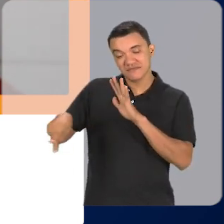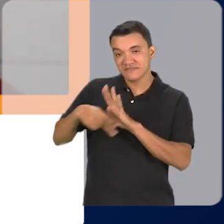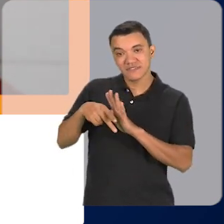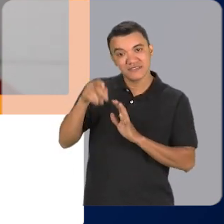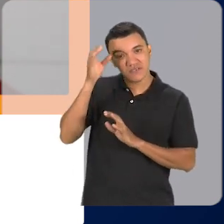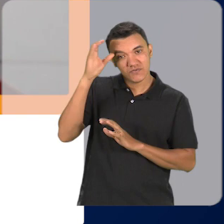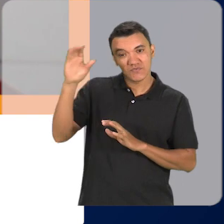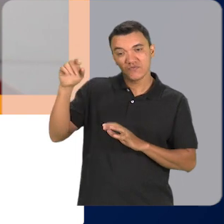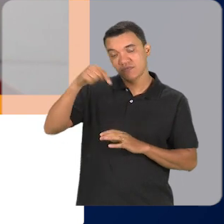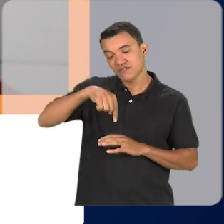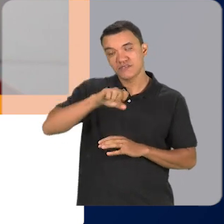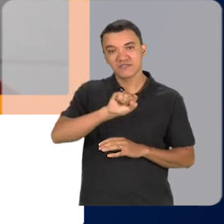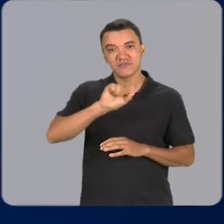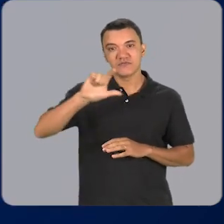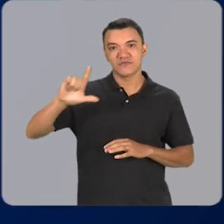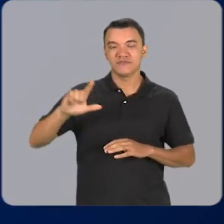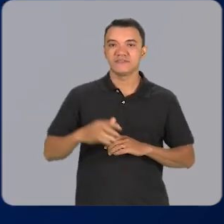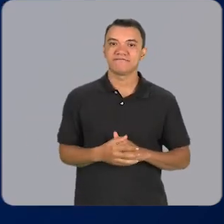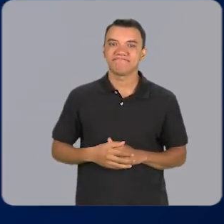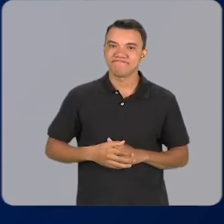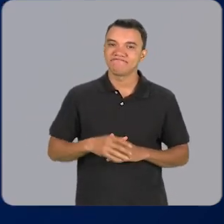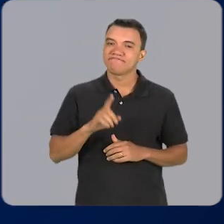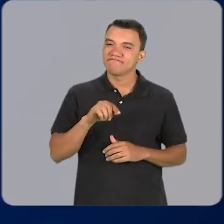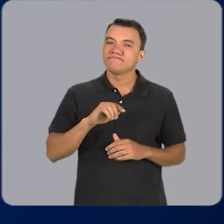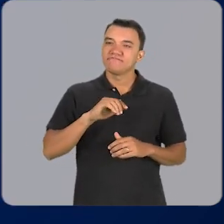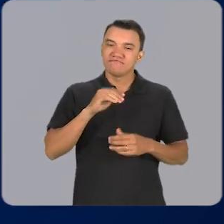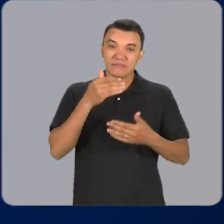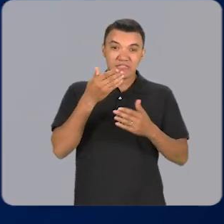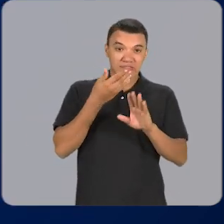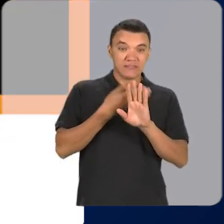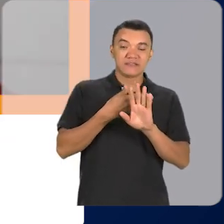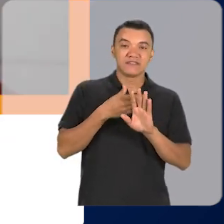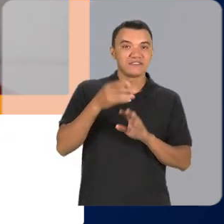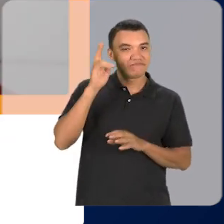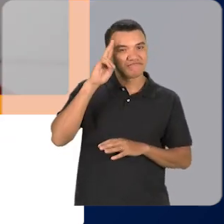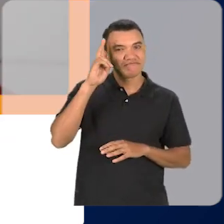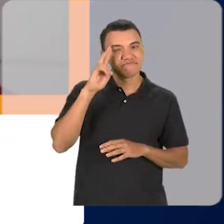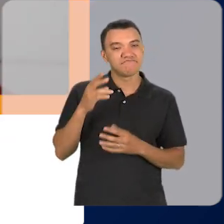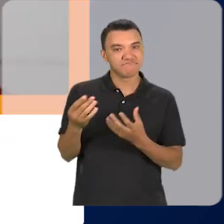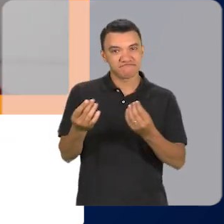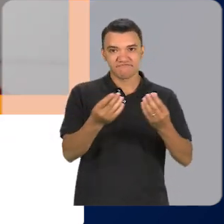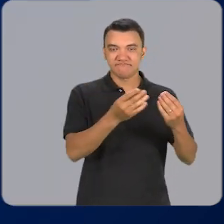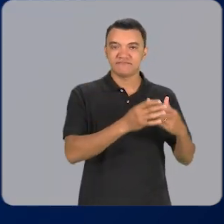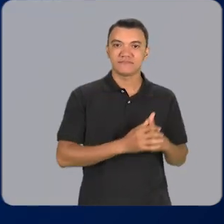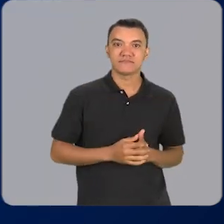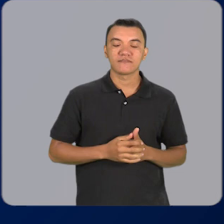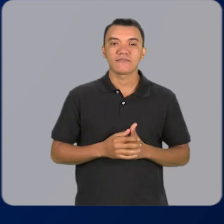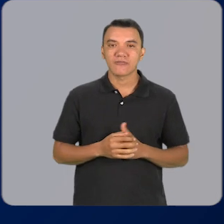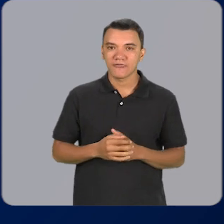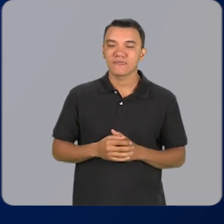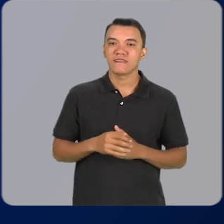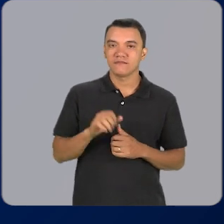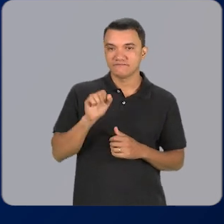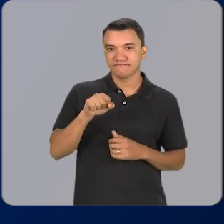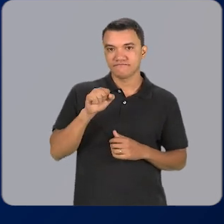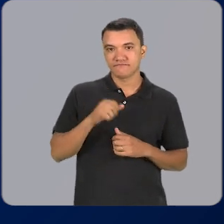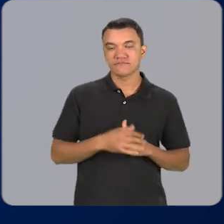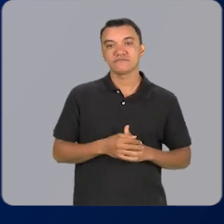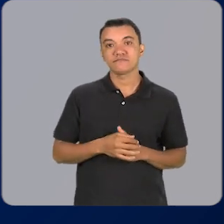cultura ludovicense. Tem muita história aí por trás, né, professora? Exatamente. Agora eu queria também história.